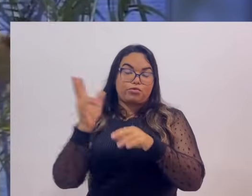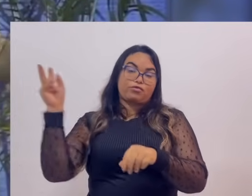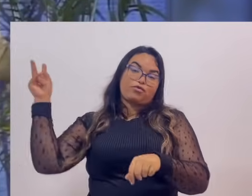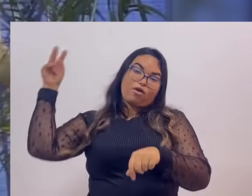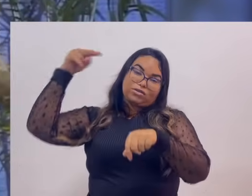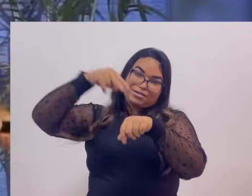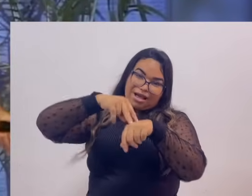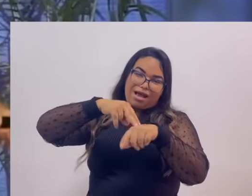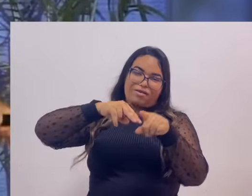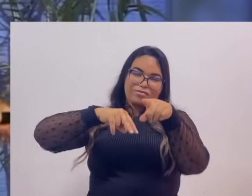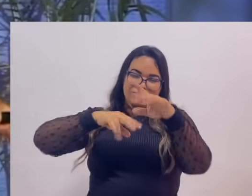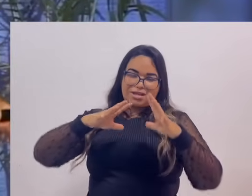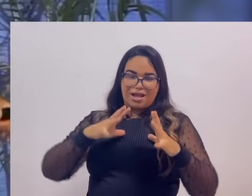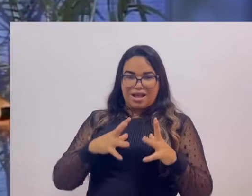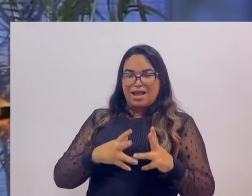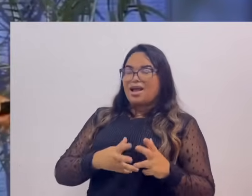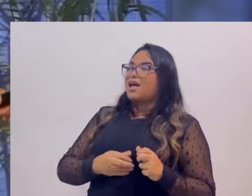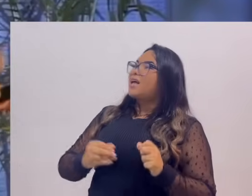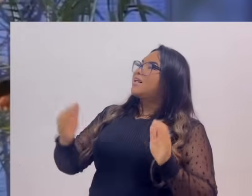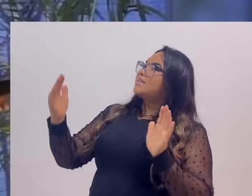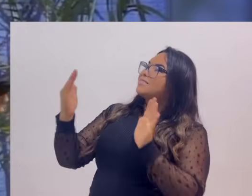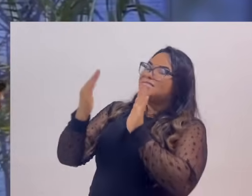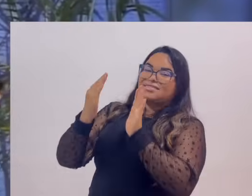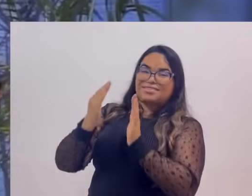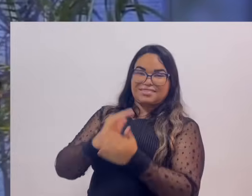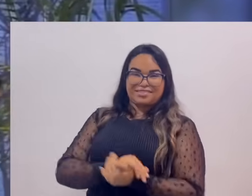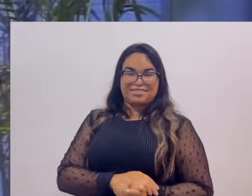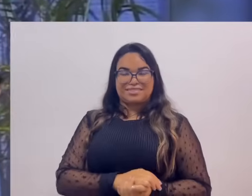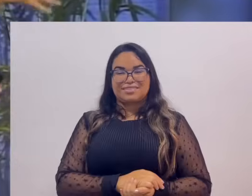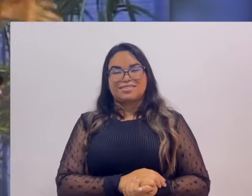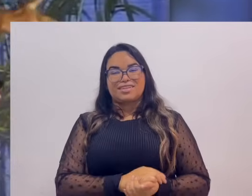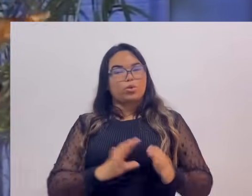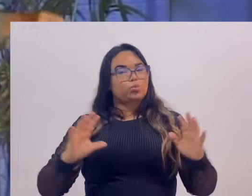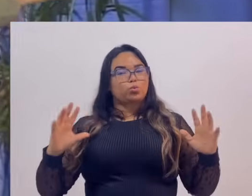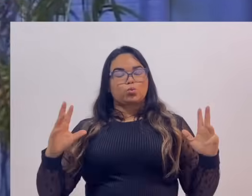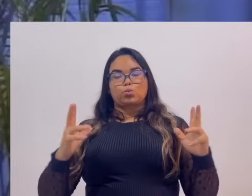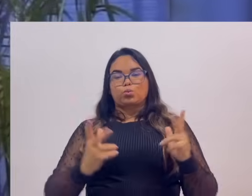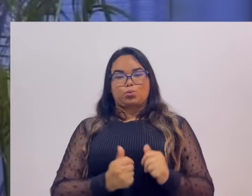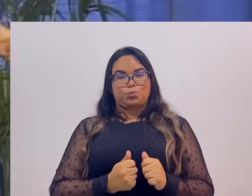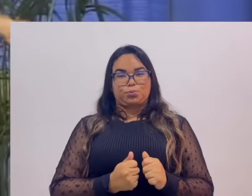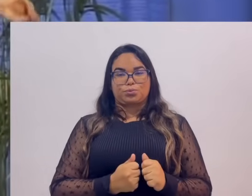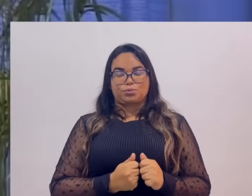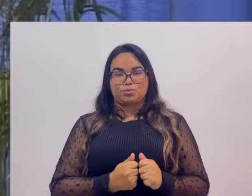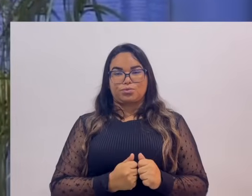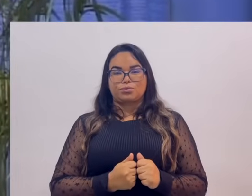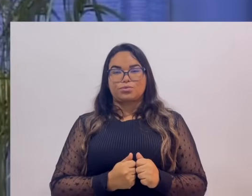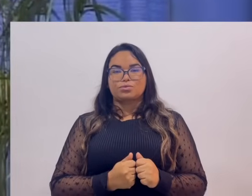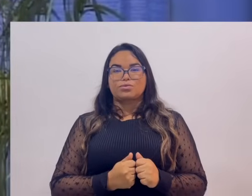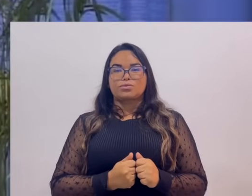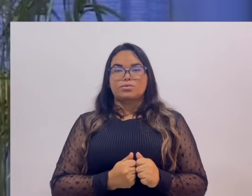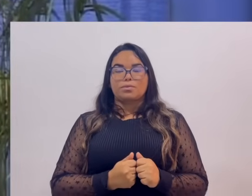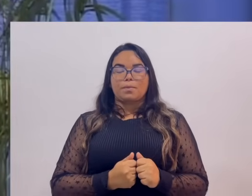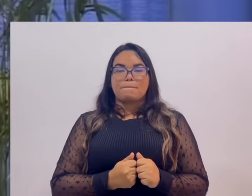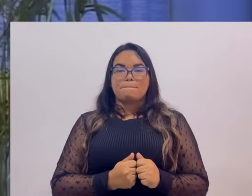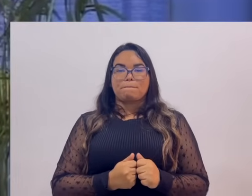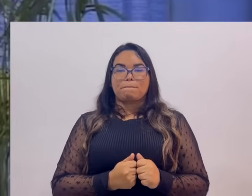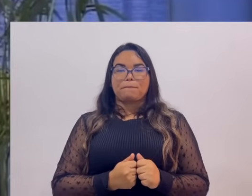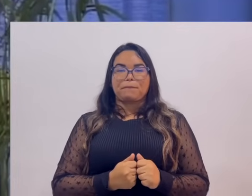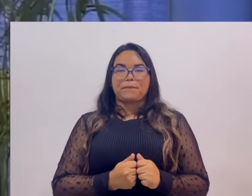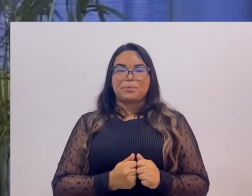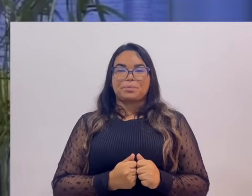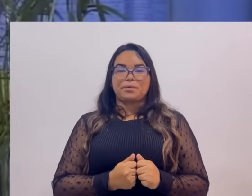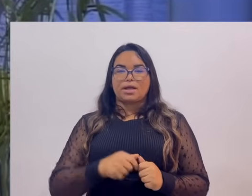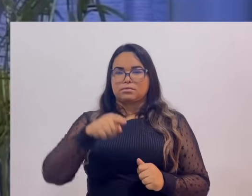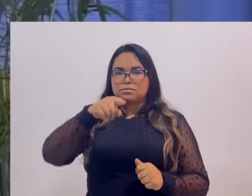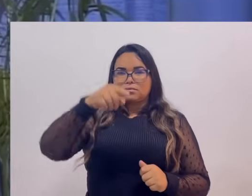ter uma religião pela metade e então quando Cristo voltar estarás limpo de toda a tua injustiça tudo